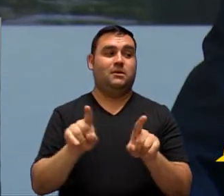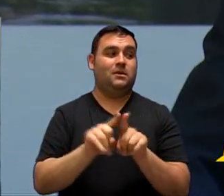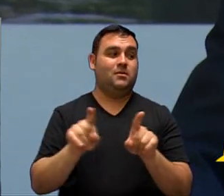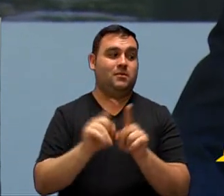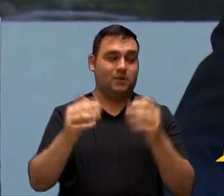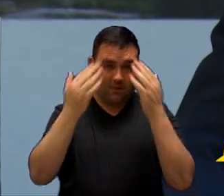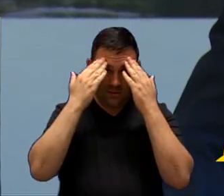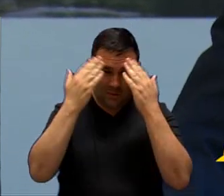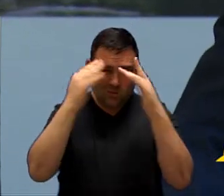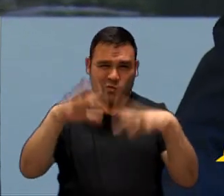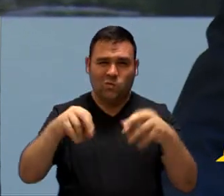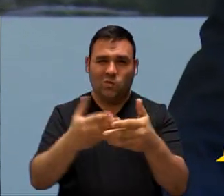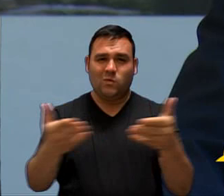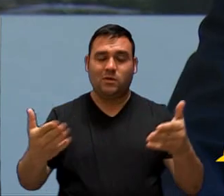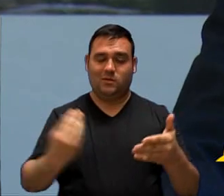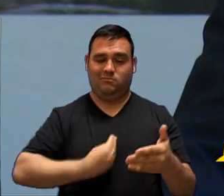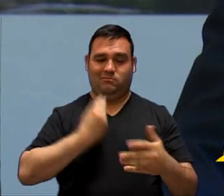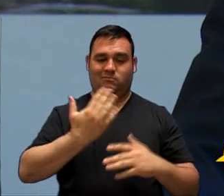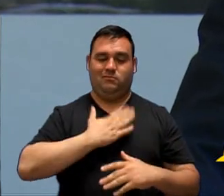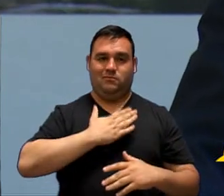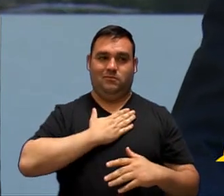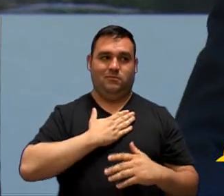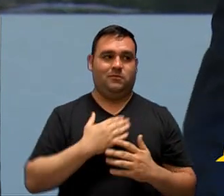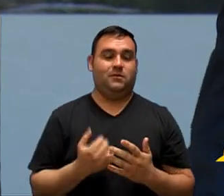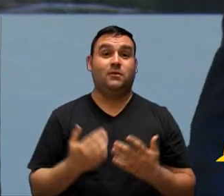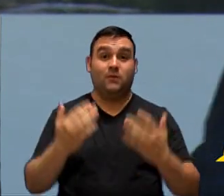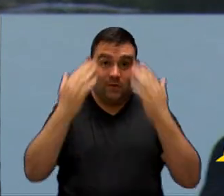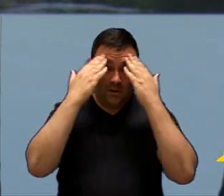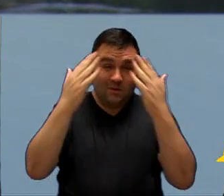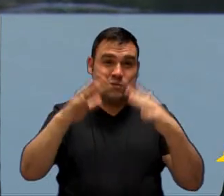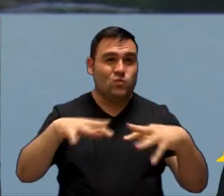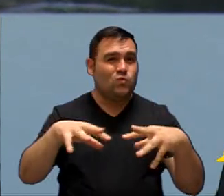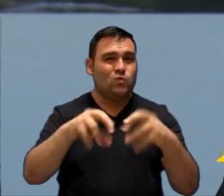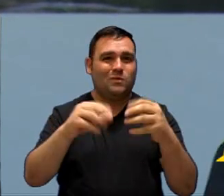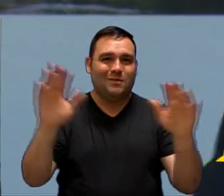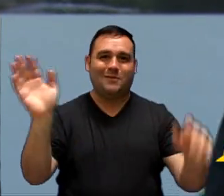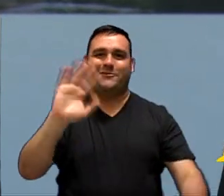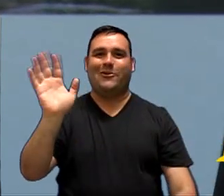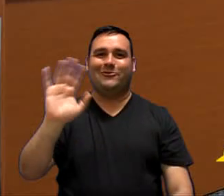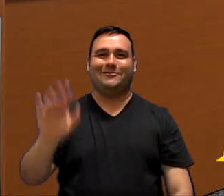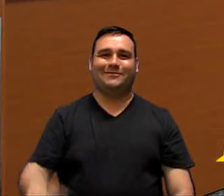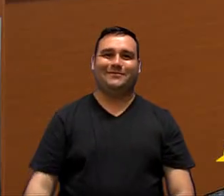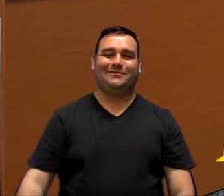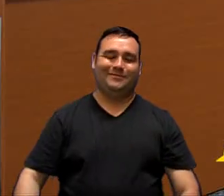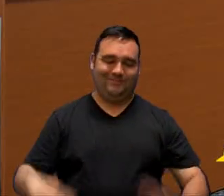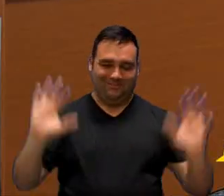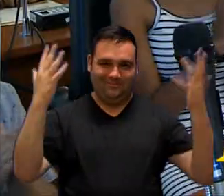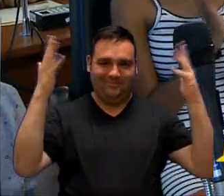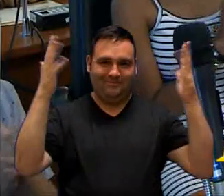vocês por fazerem parte desse momento da minha vida. Agradeço por tudo. Tchau.